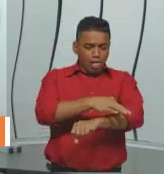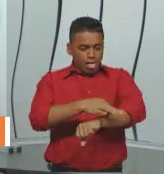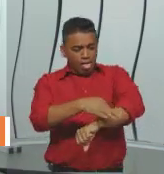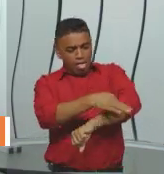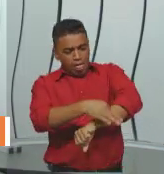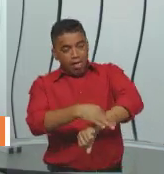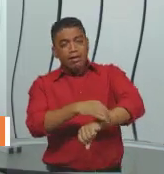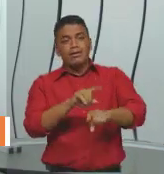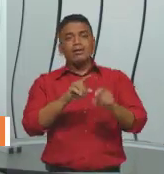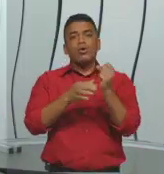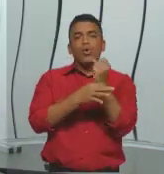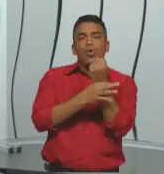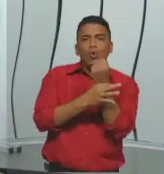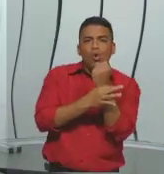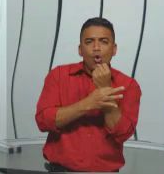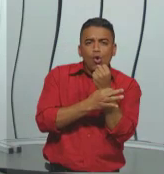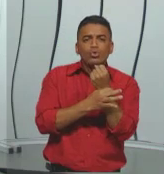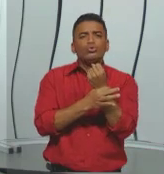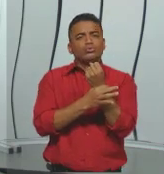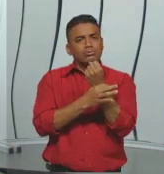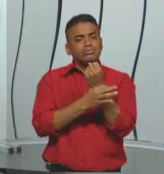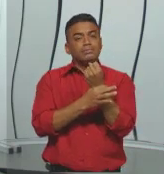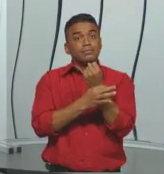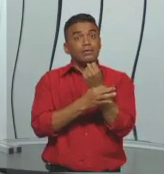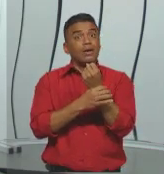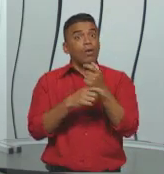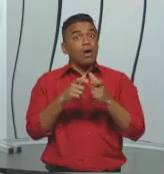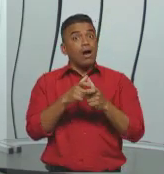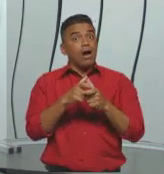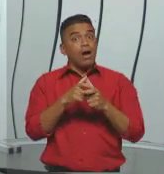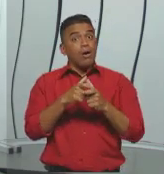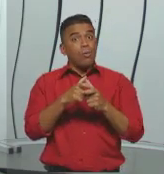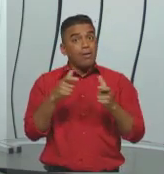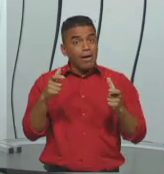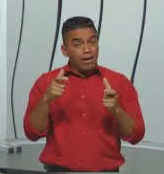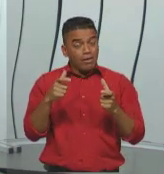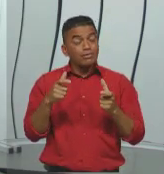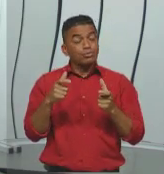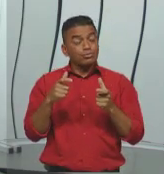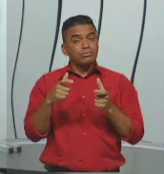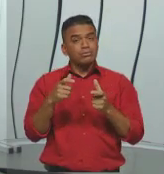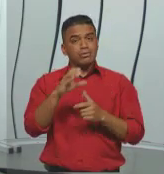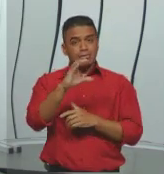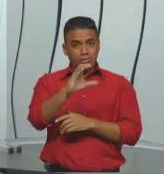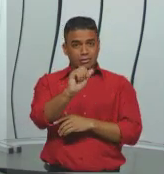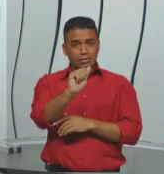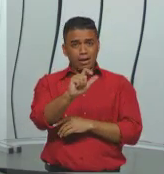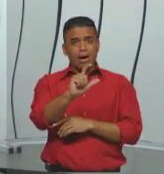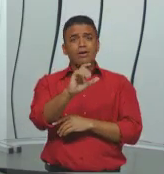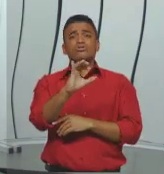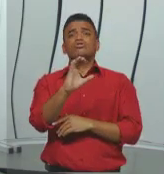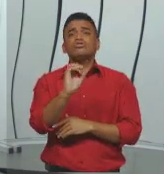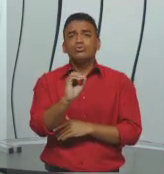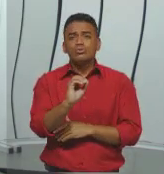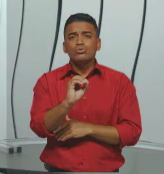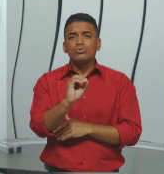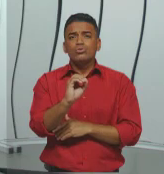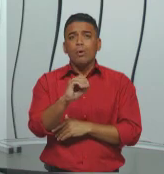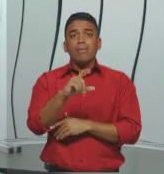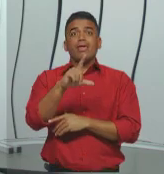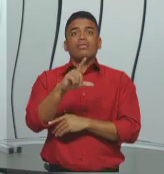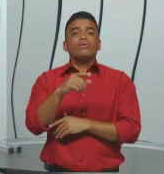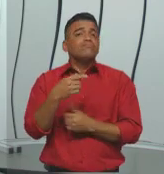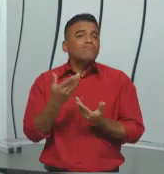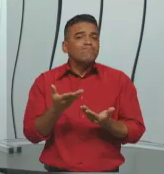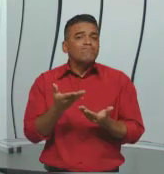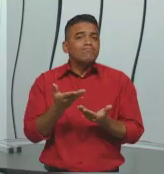fundamental. E esse aumento dos níveis de cálcio no sangue causado pelo paratormônio, com esse aumento de cálcio, esse